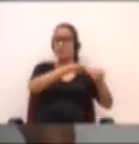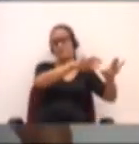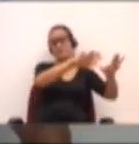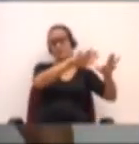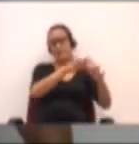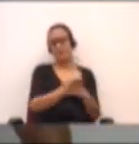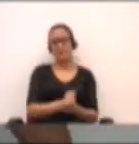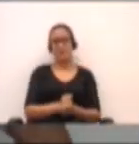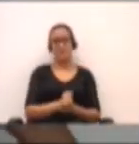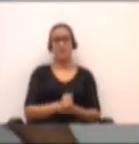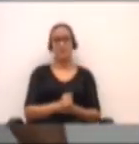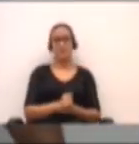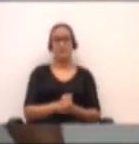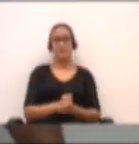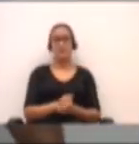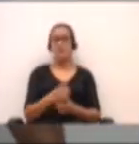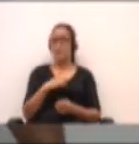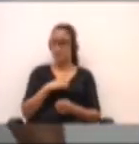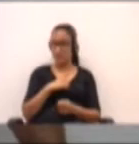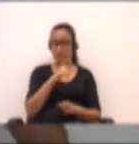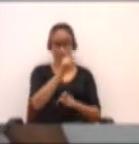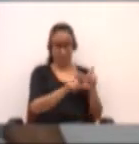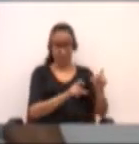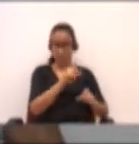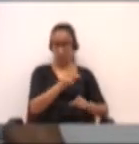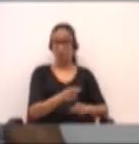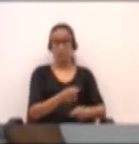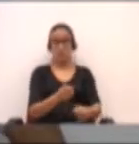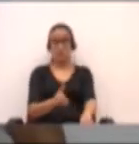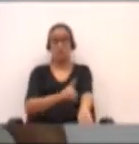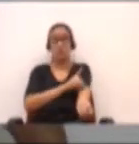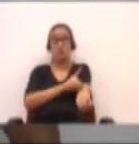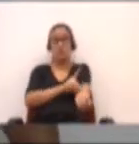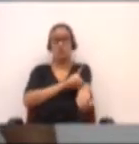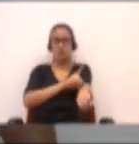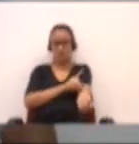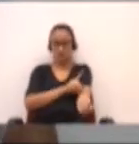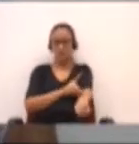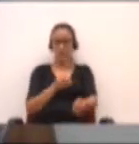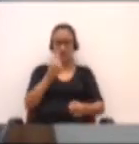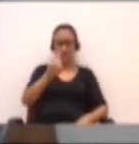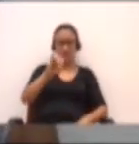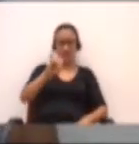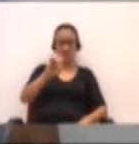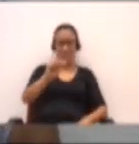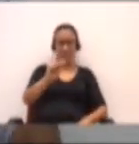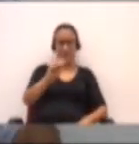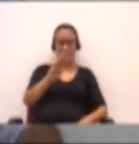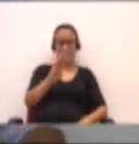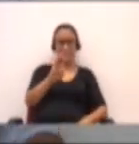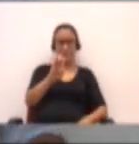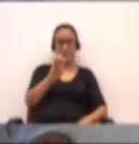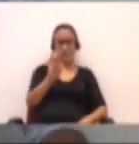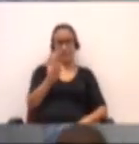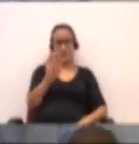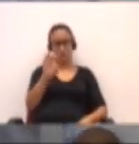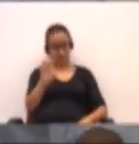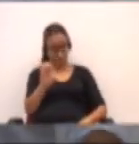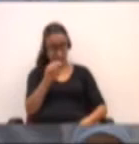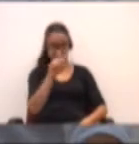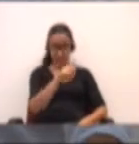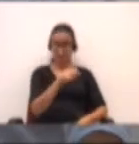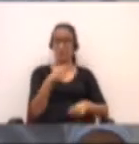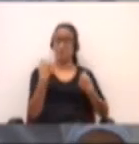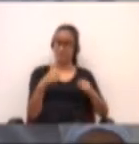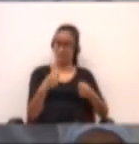pena dizer que tem pessoas no assentamento que são diabéticos. E todos nós sabemos que insulina precisa estar acondicionada na geladeira.